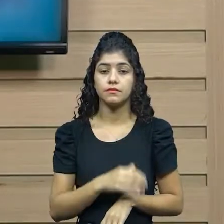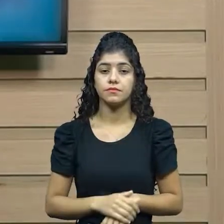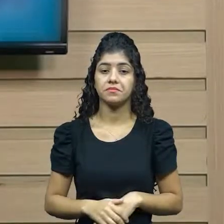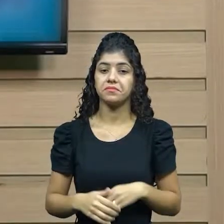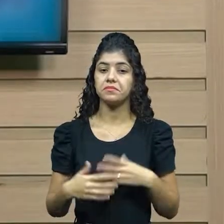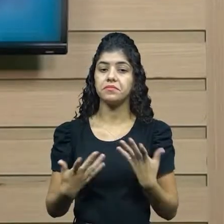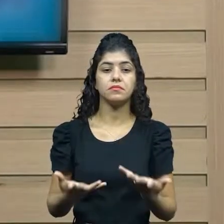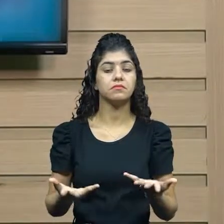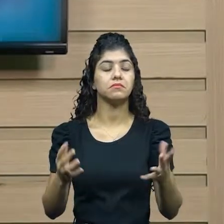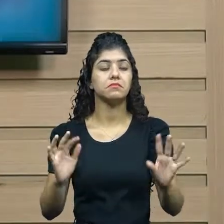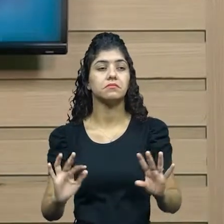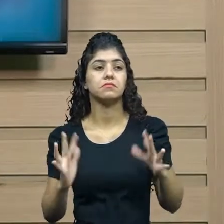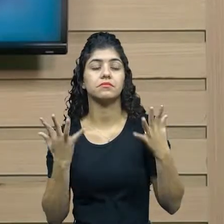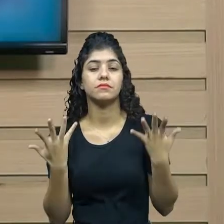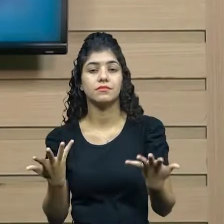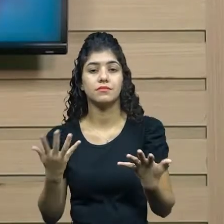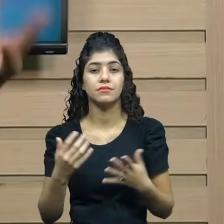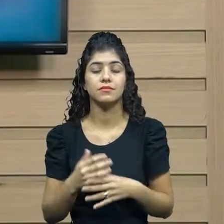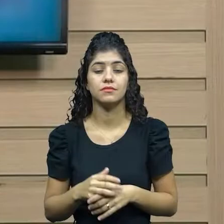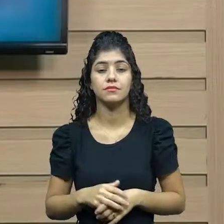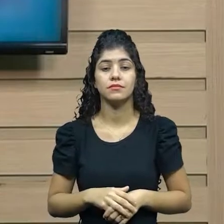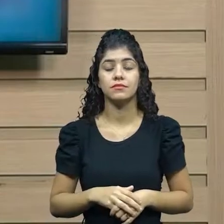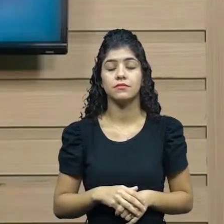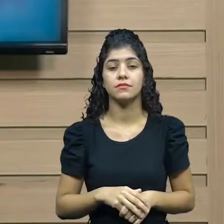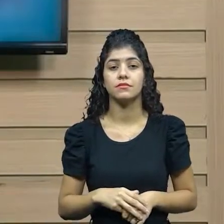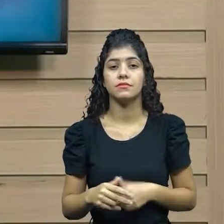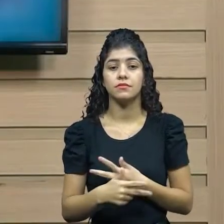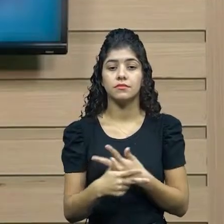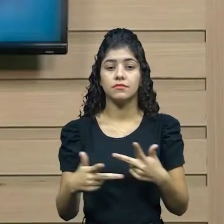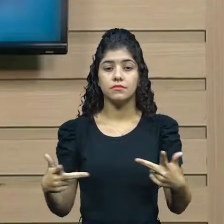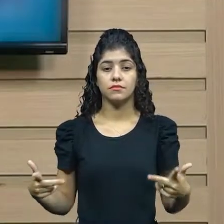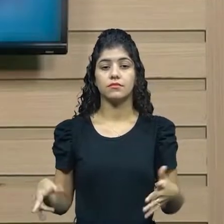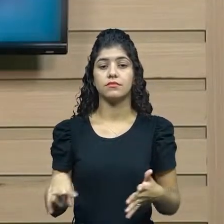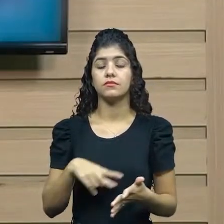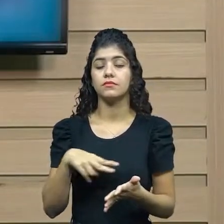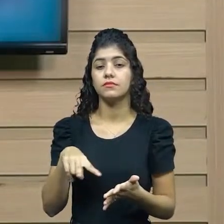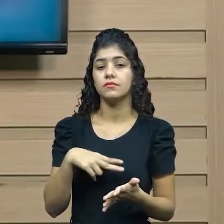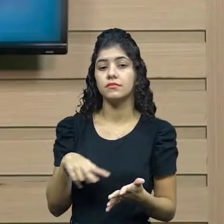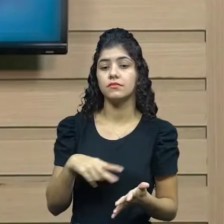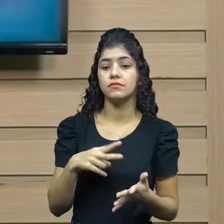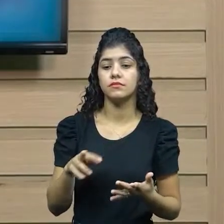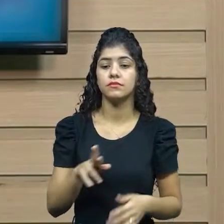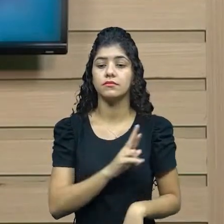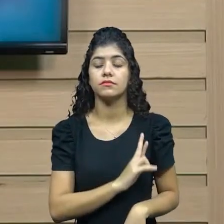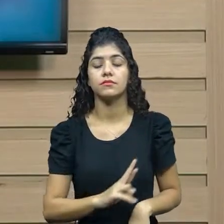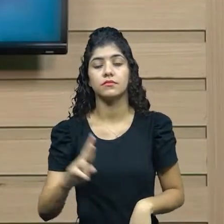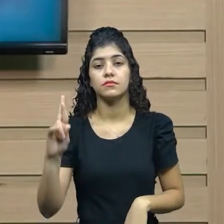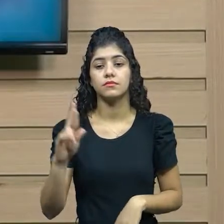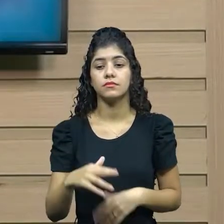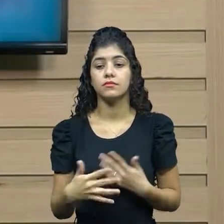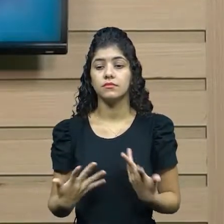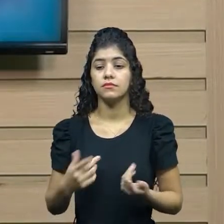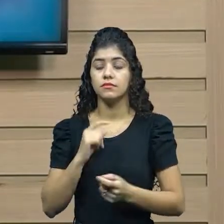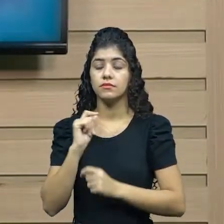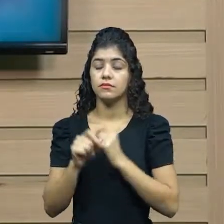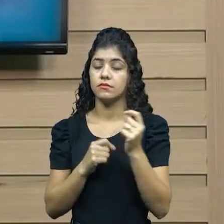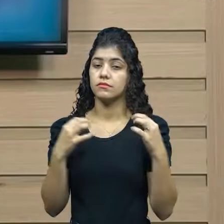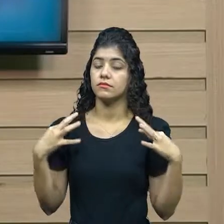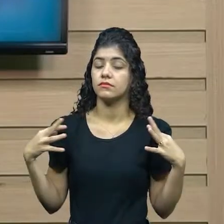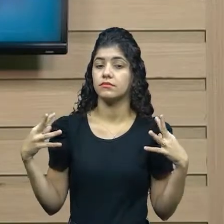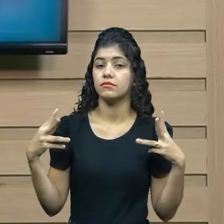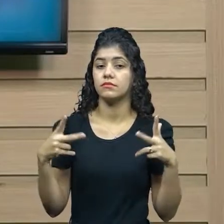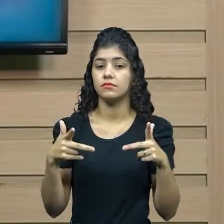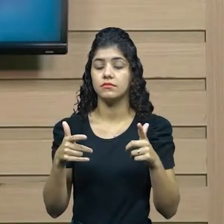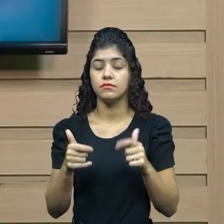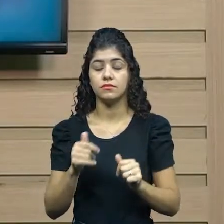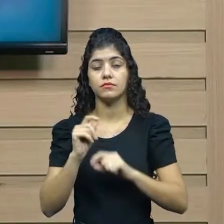baile, a uma festa, a um evento religioso. Então, toda